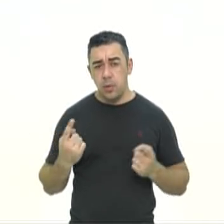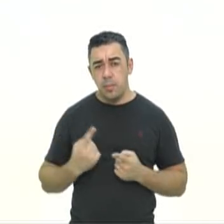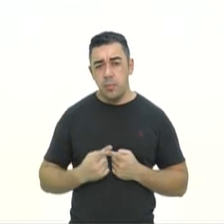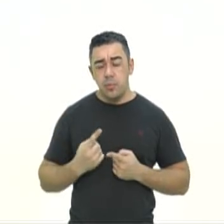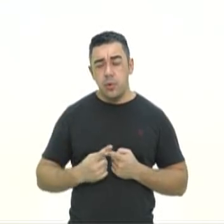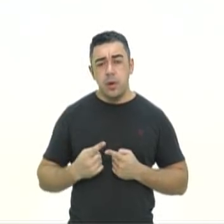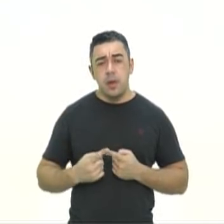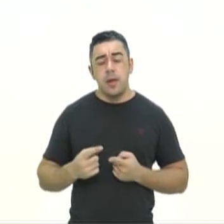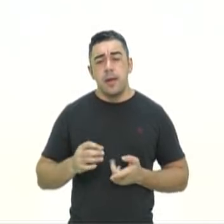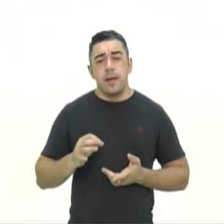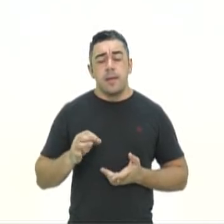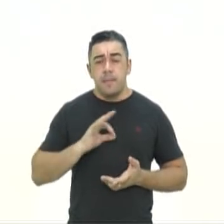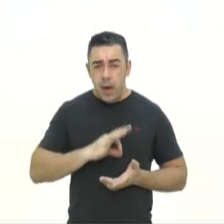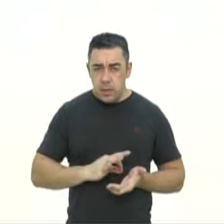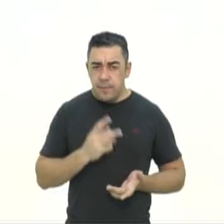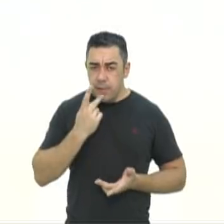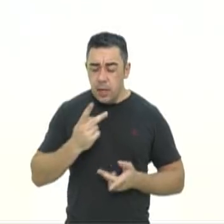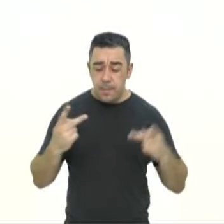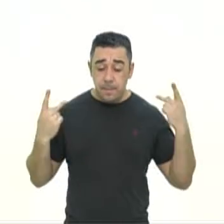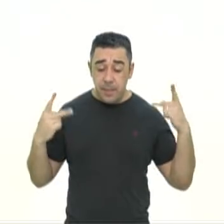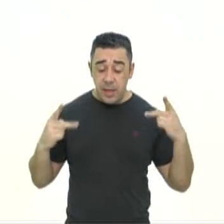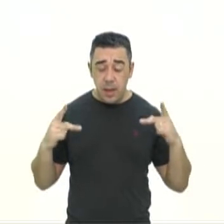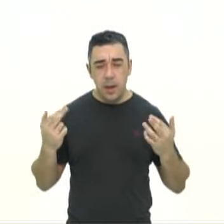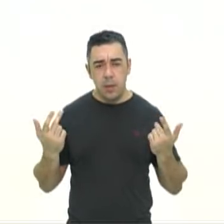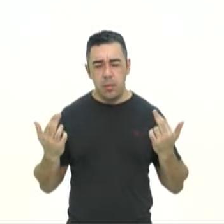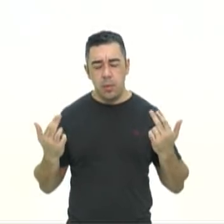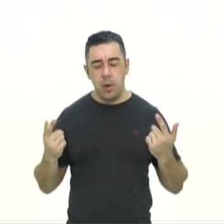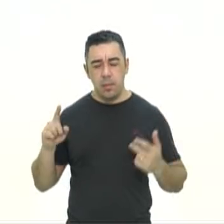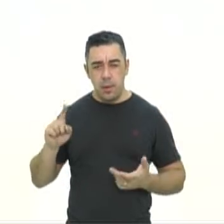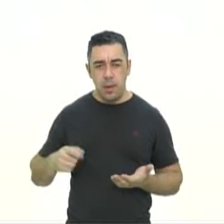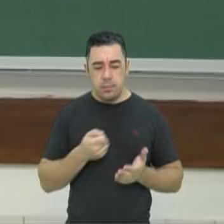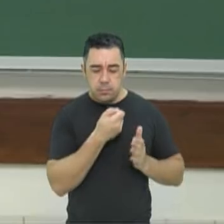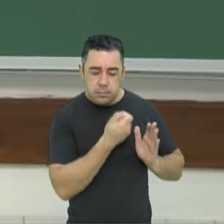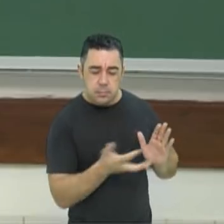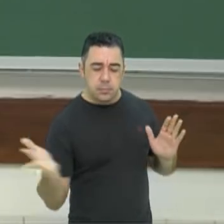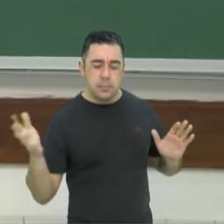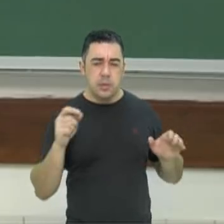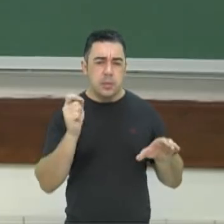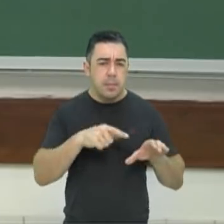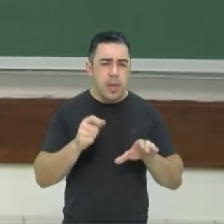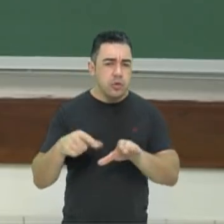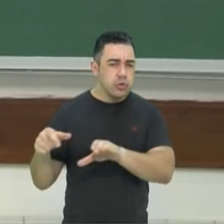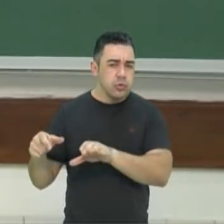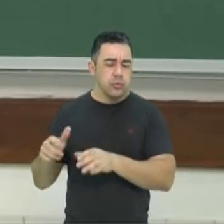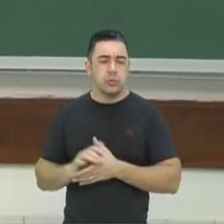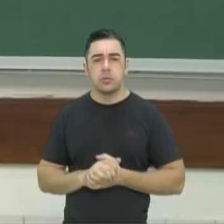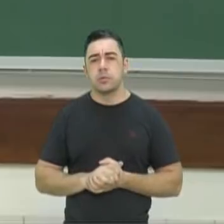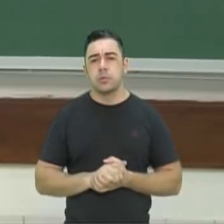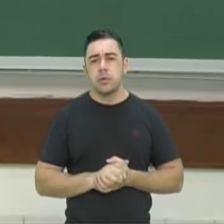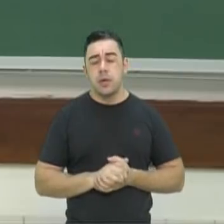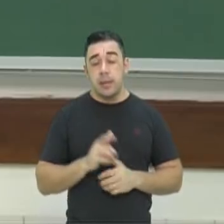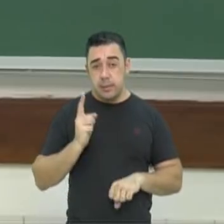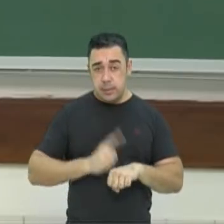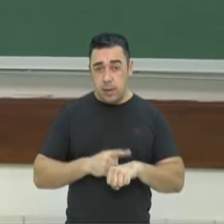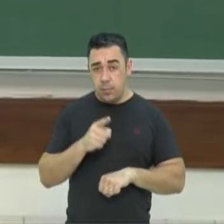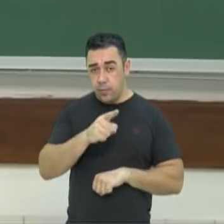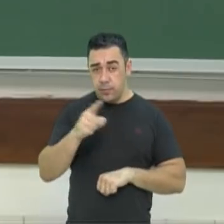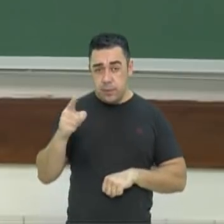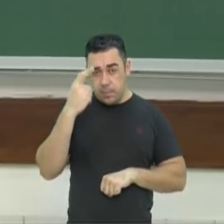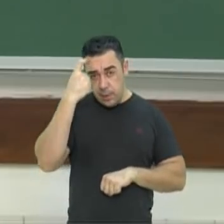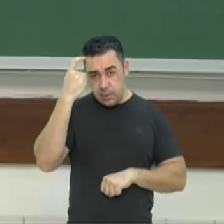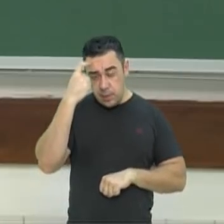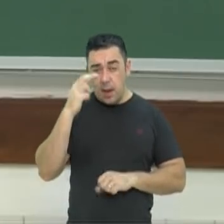para o padre, o pregar há de ser como quem semeia? Vou dar um tempo para você pensar a esse